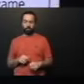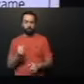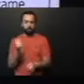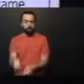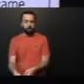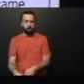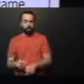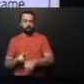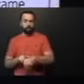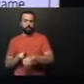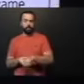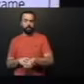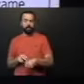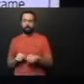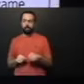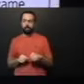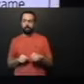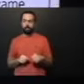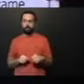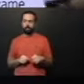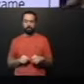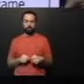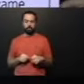Inchada, som do CH.